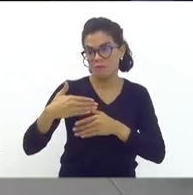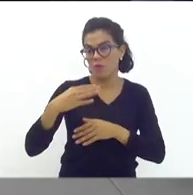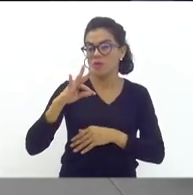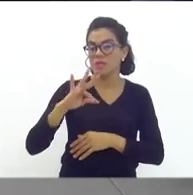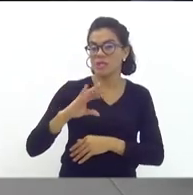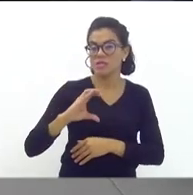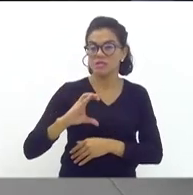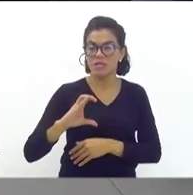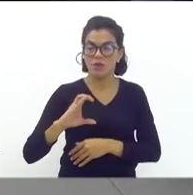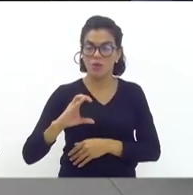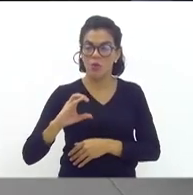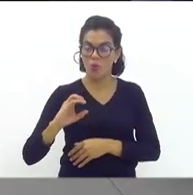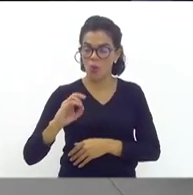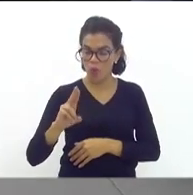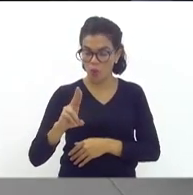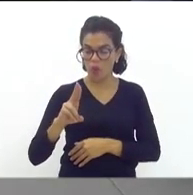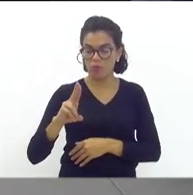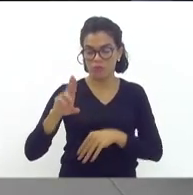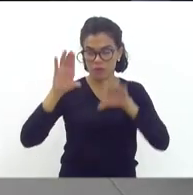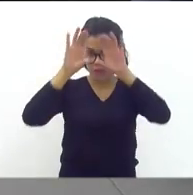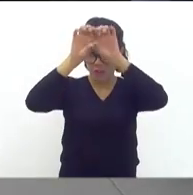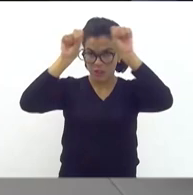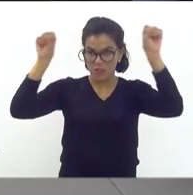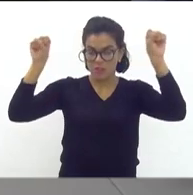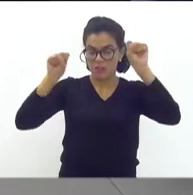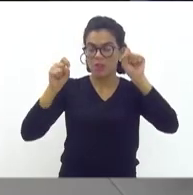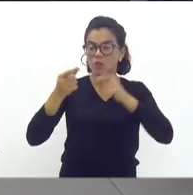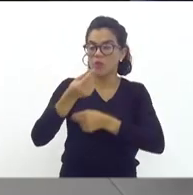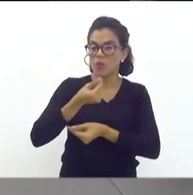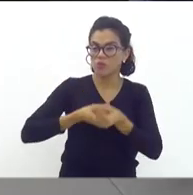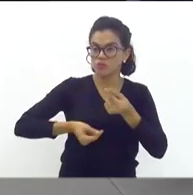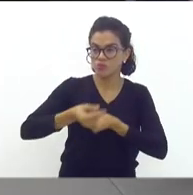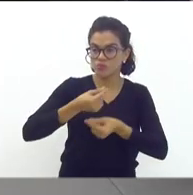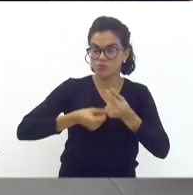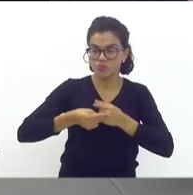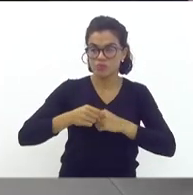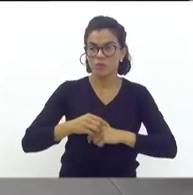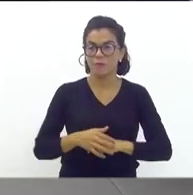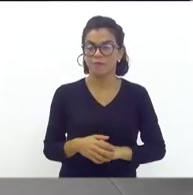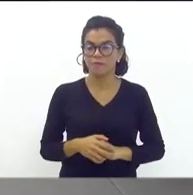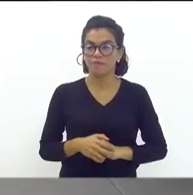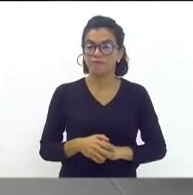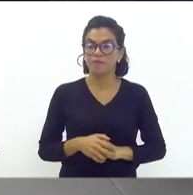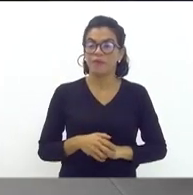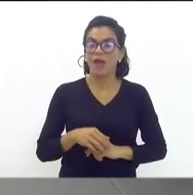contas pegando o gancho do que foi do que foi dito em relação